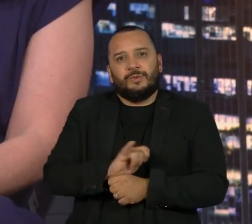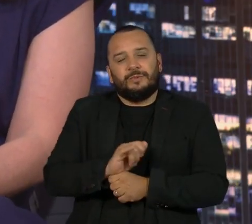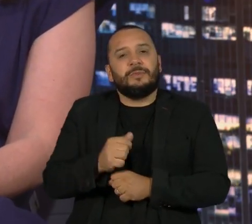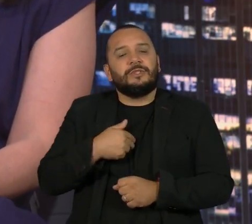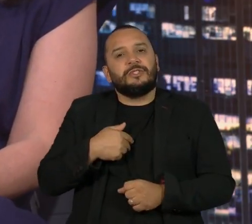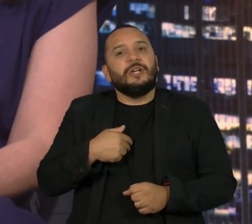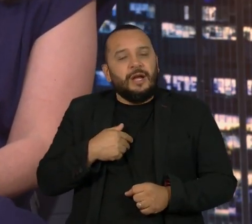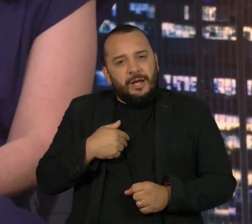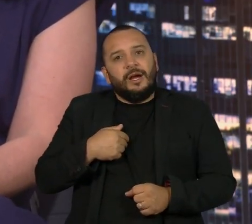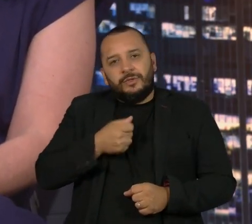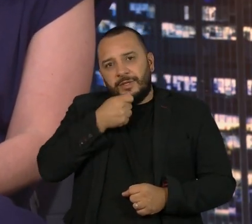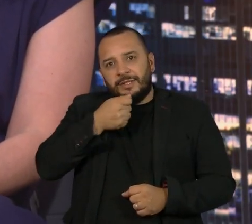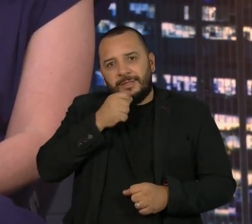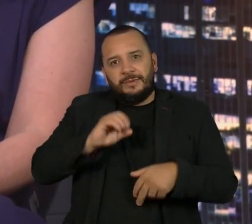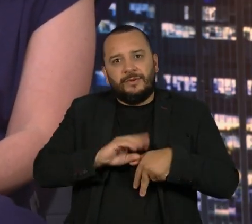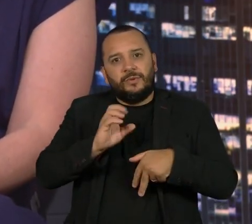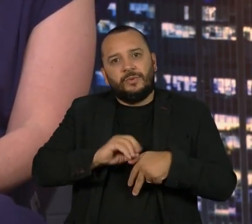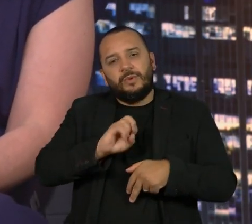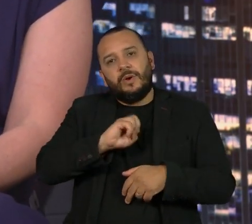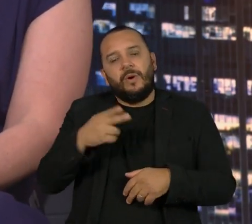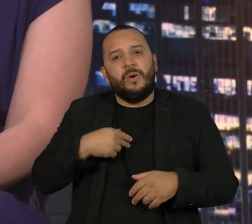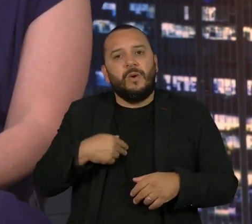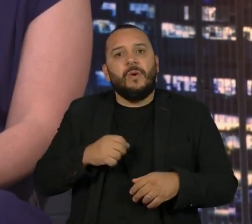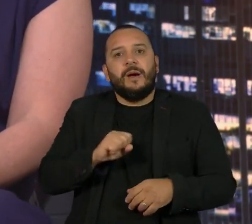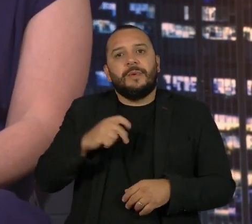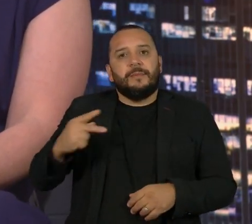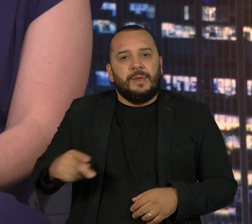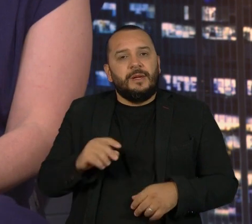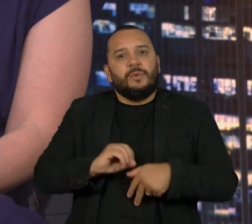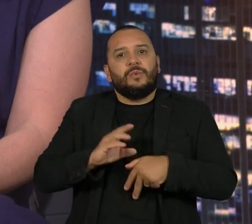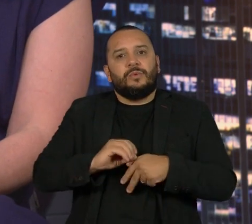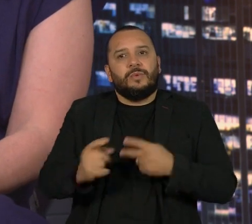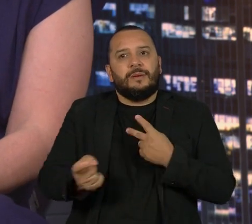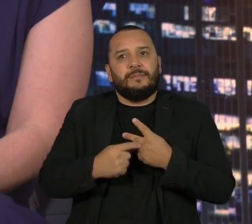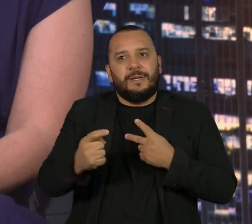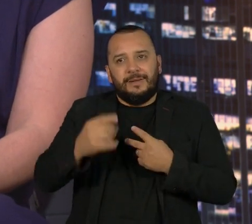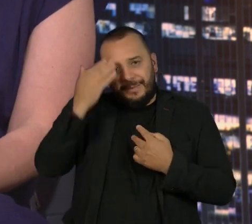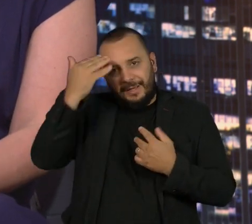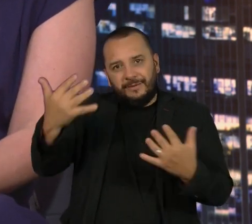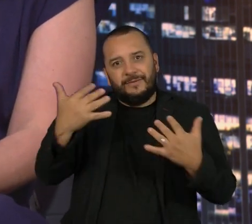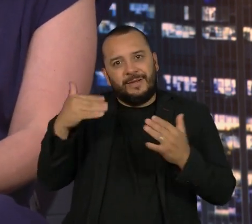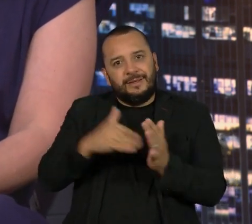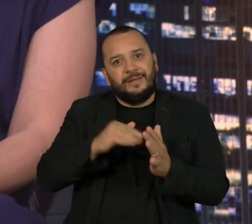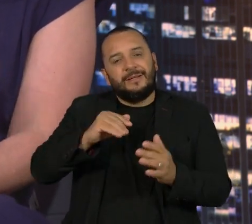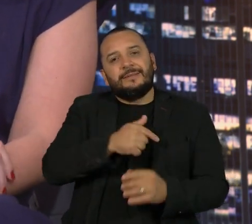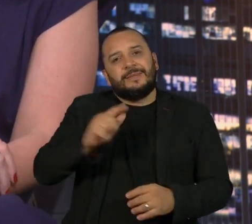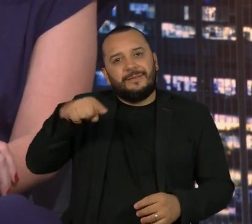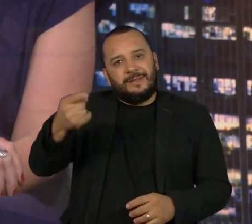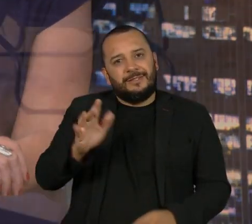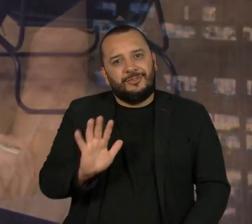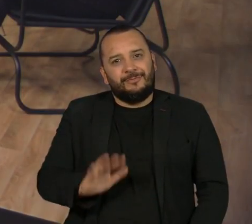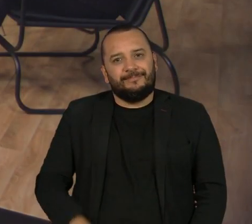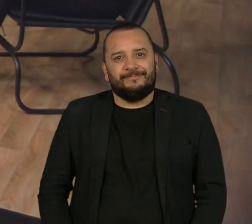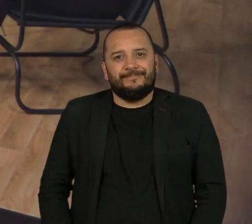Jornalismo TV Cultura ou baixe o aplicativo Cultura Play. Obrigada pela companhia. Até semana que vem. Tchau.